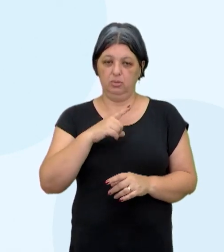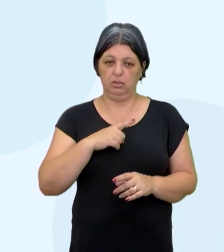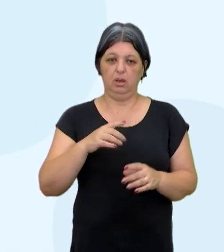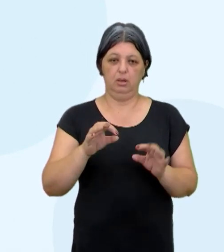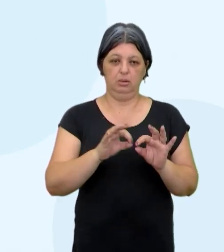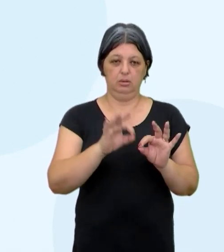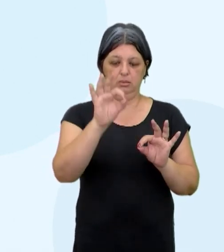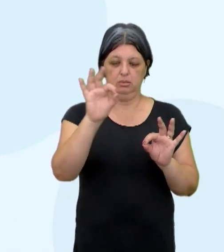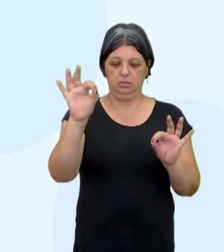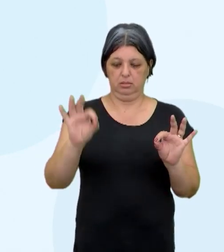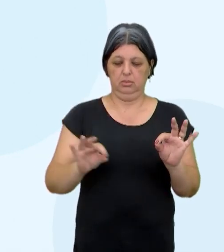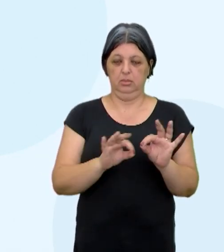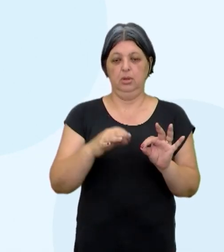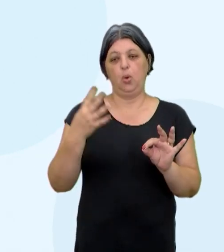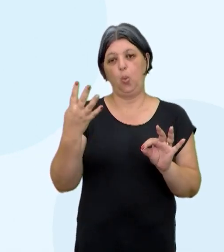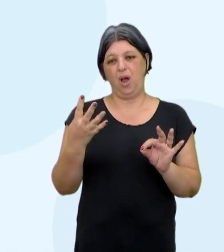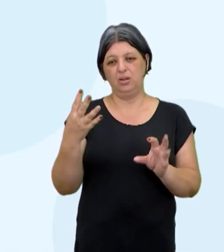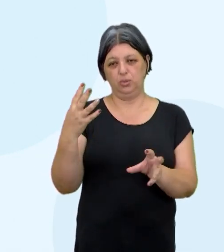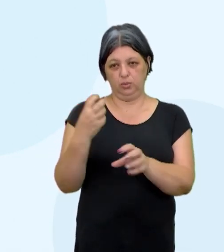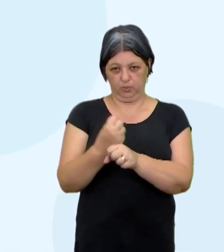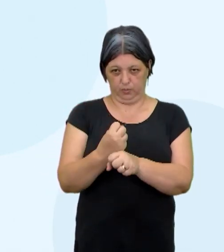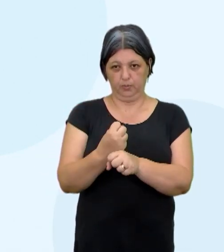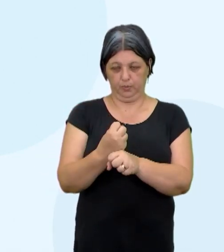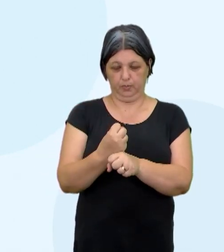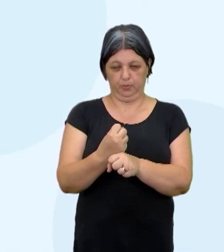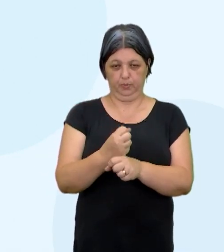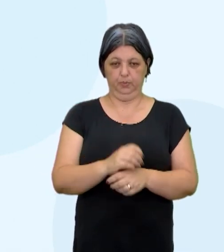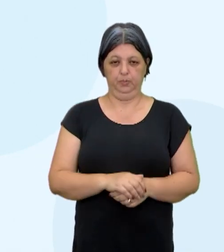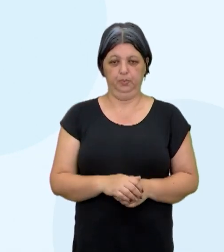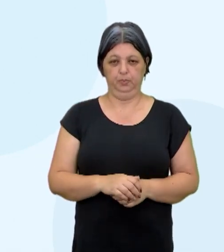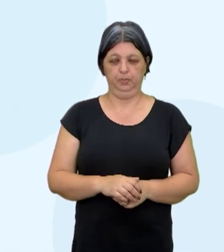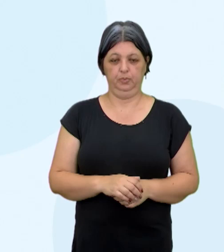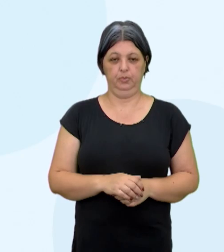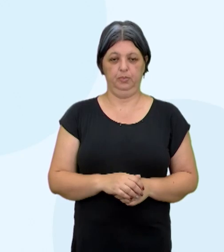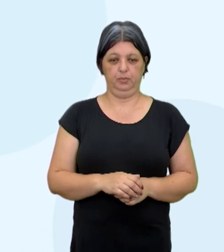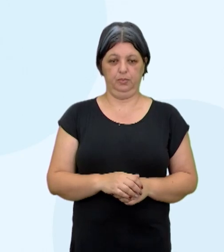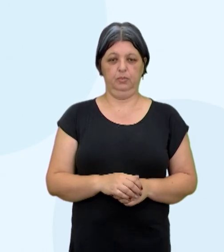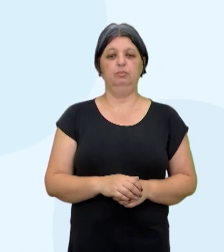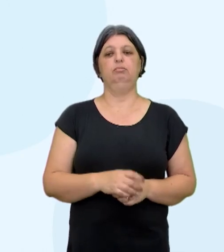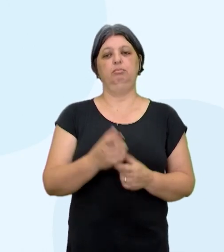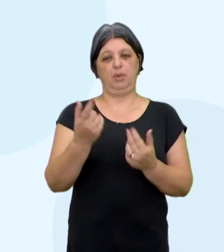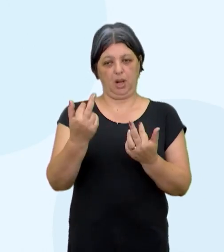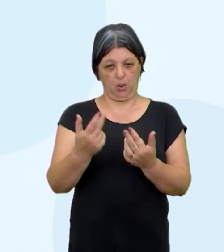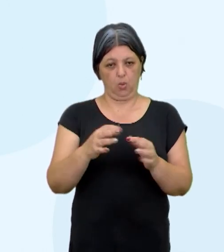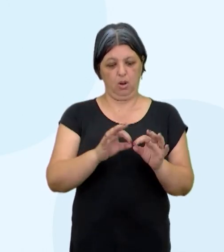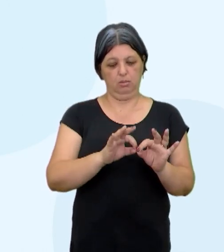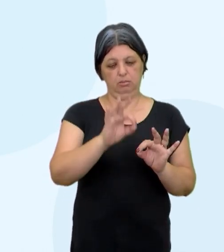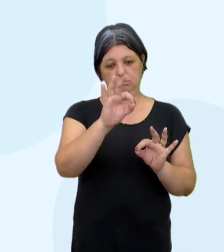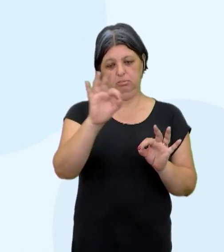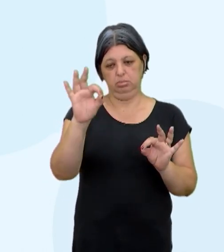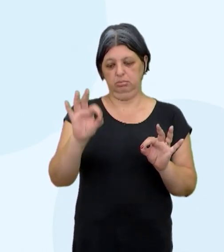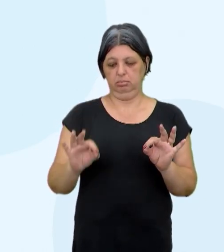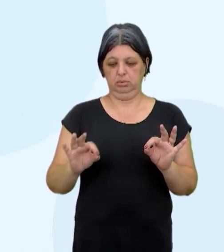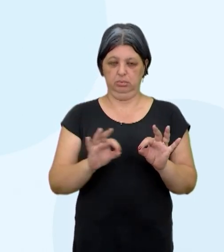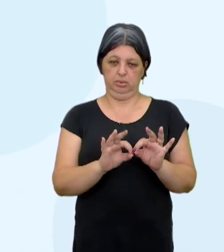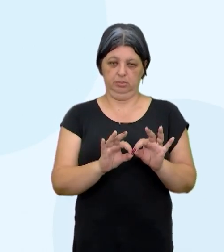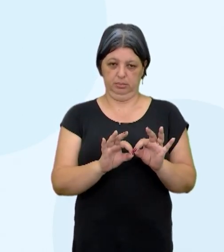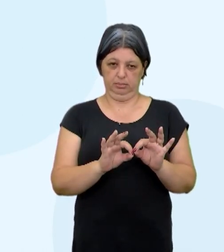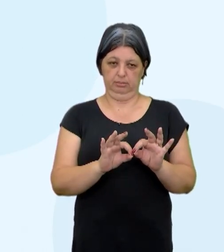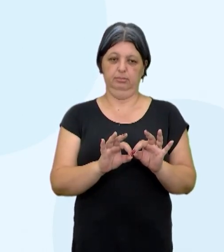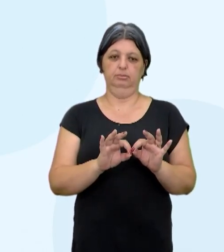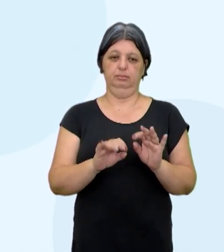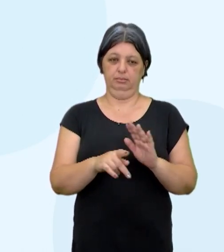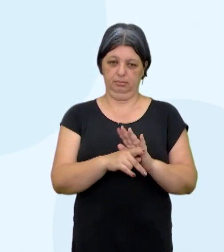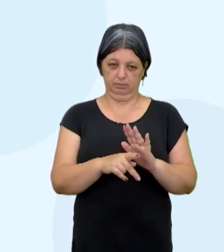1, 2, 3, 4 lados quadrados, eles têm os 4 lados de mesma medida. Então, tanto o lado do octógono